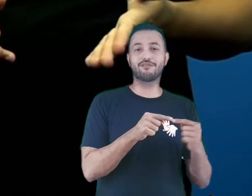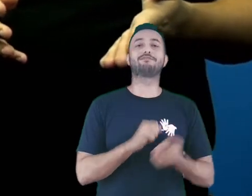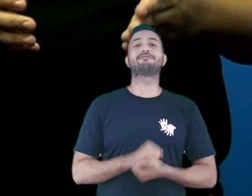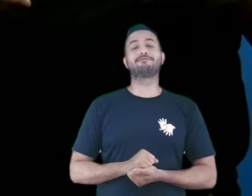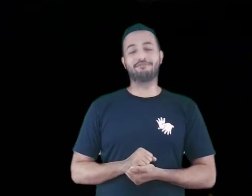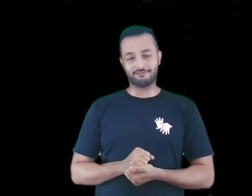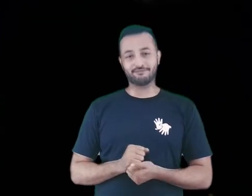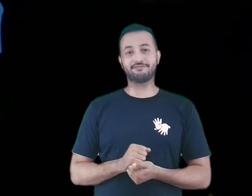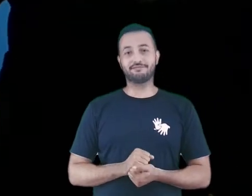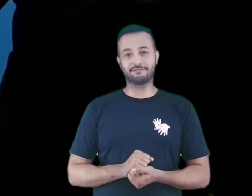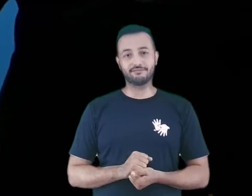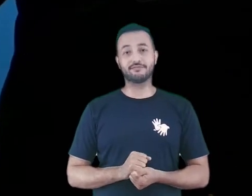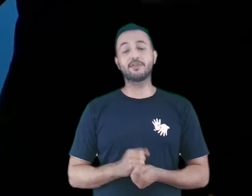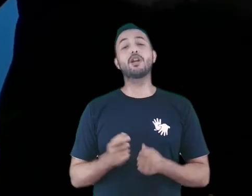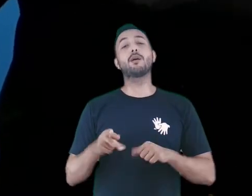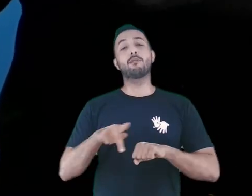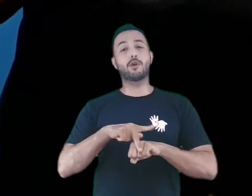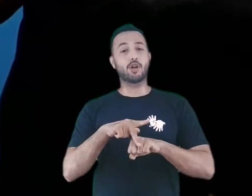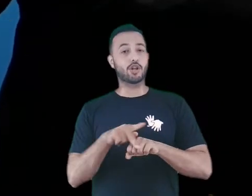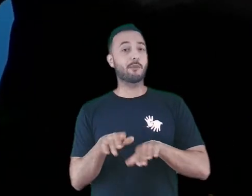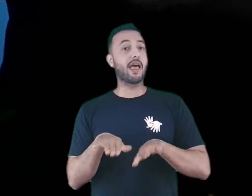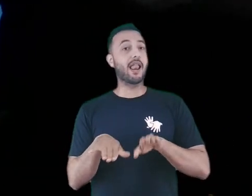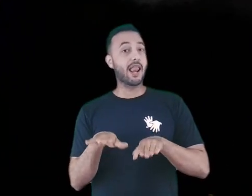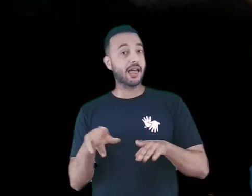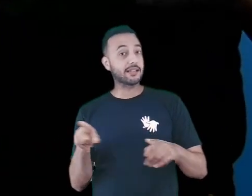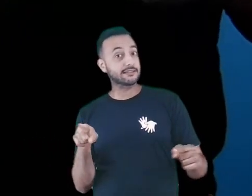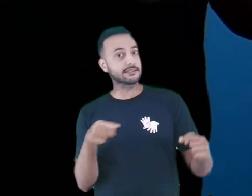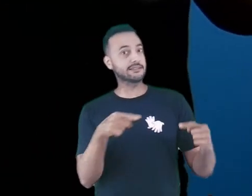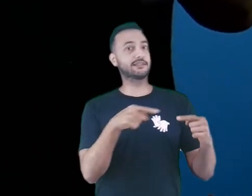relativos, tá bom, gente? Pronomes